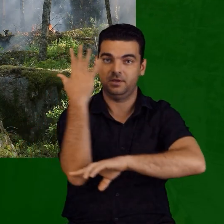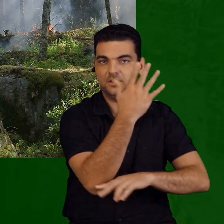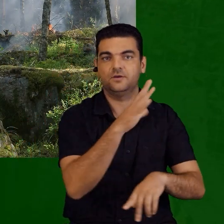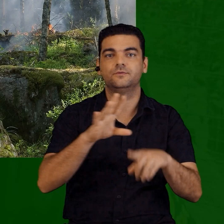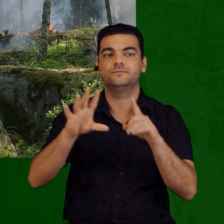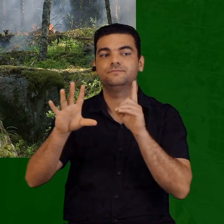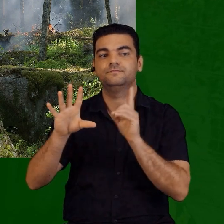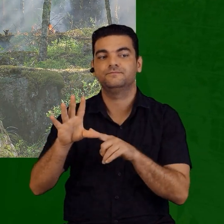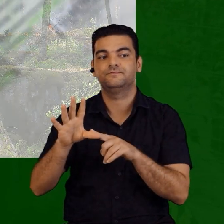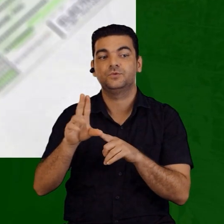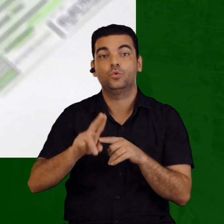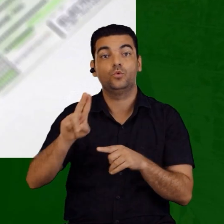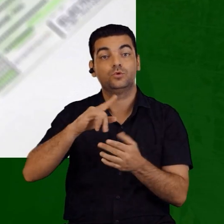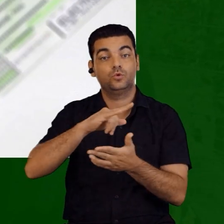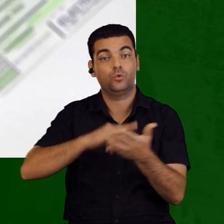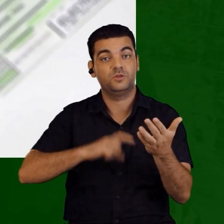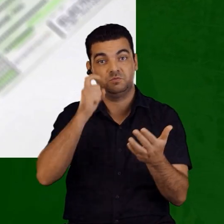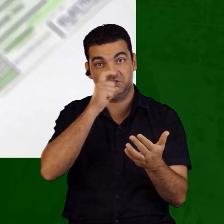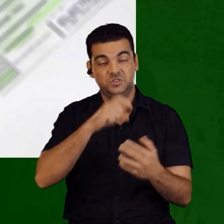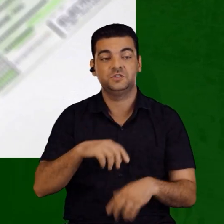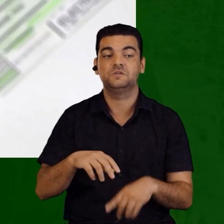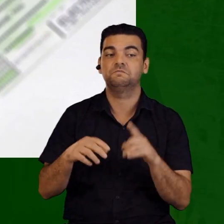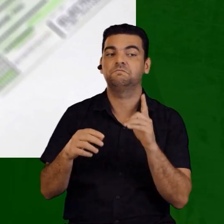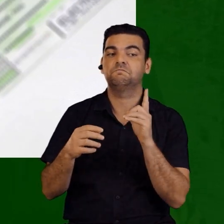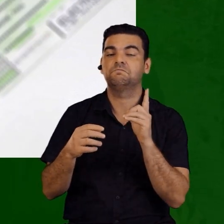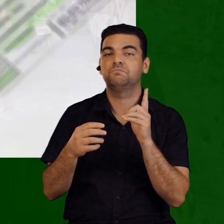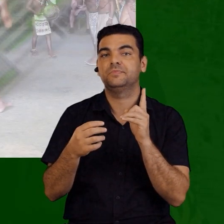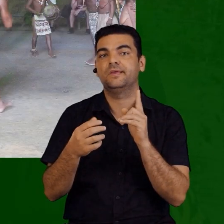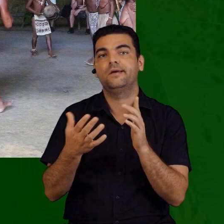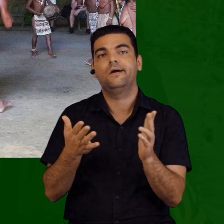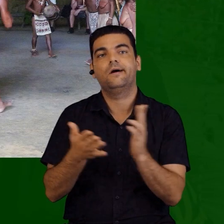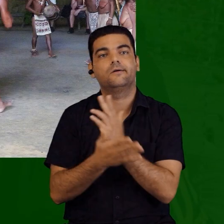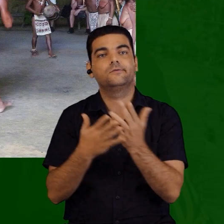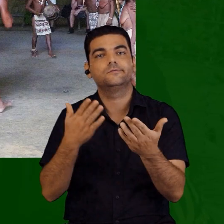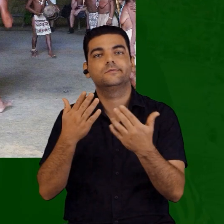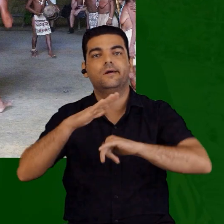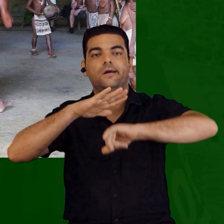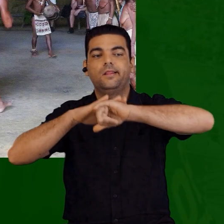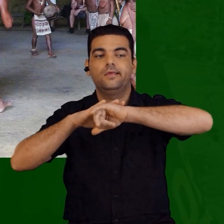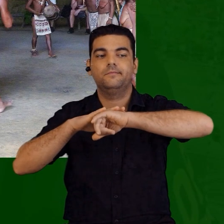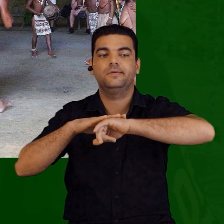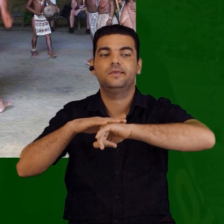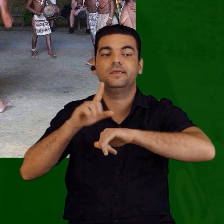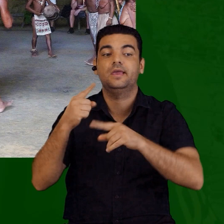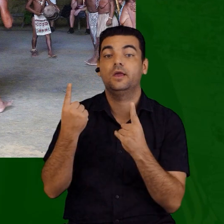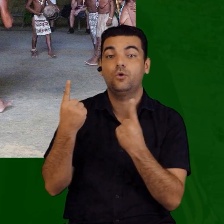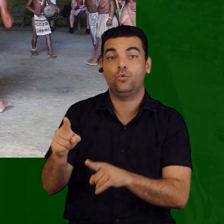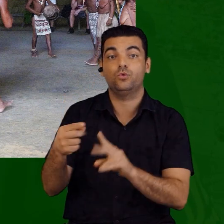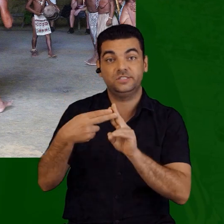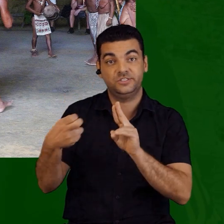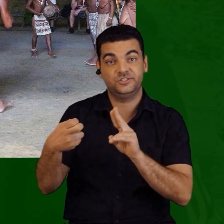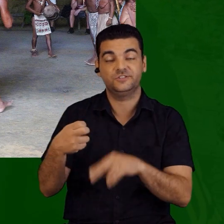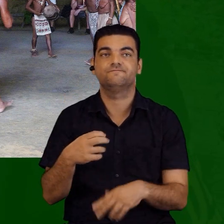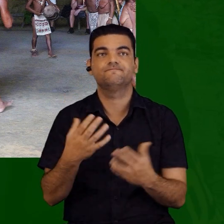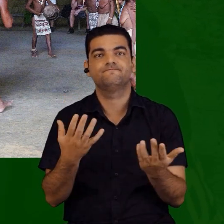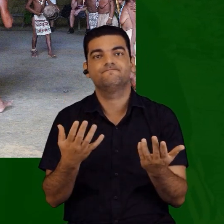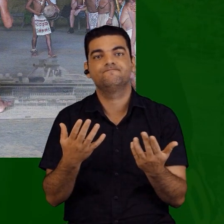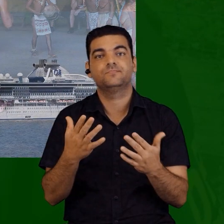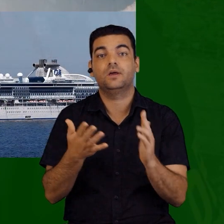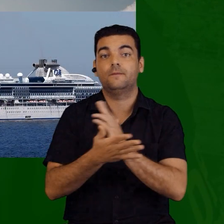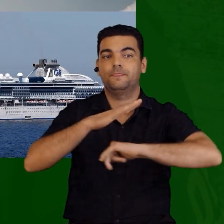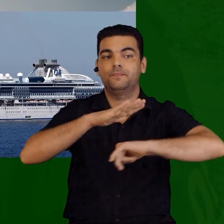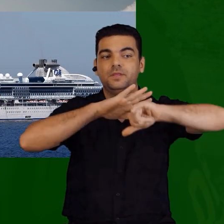crimes ambientais, uso de documento falso, crimes praticados por e contra